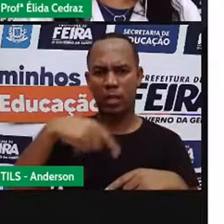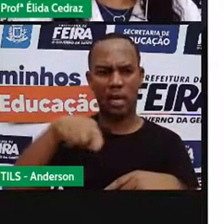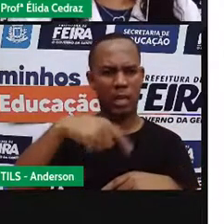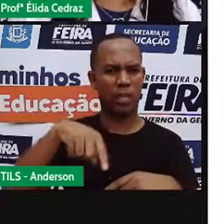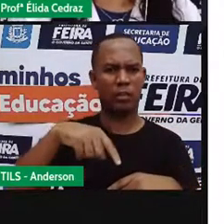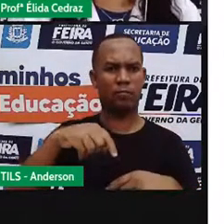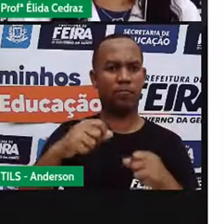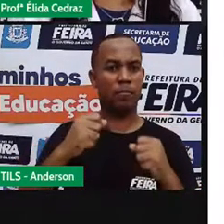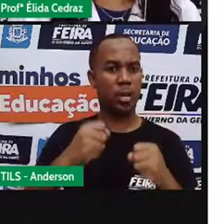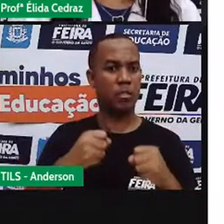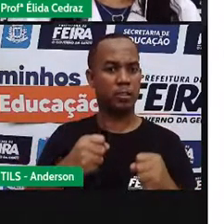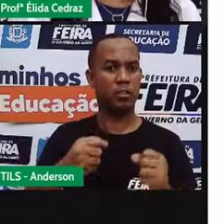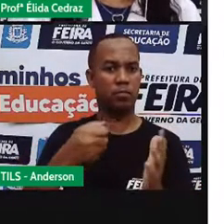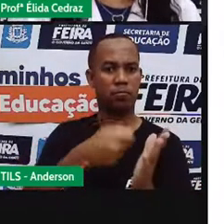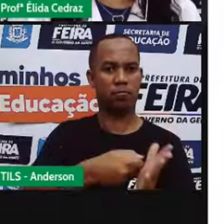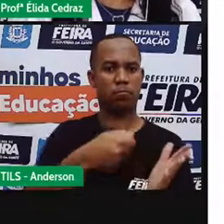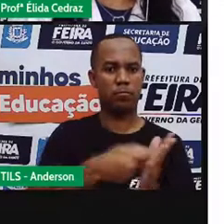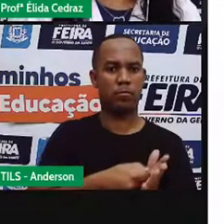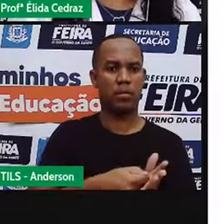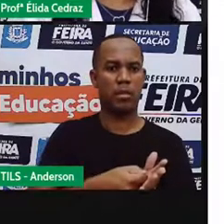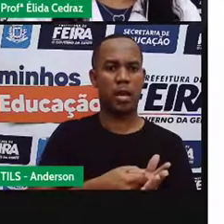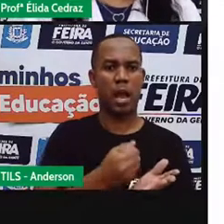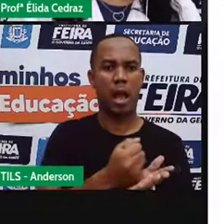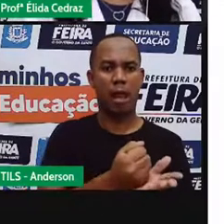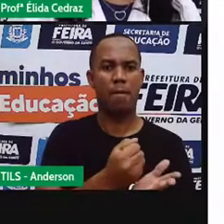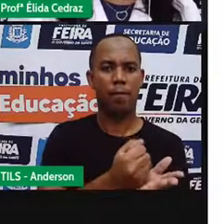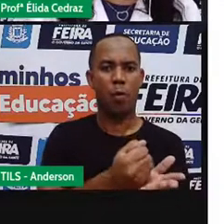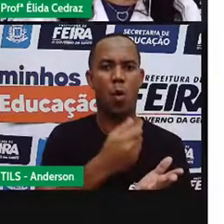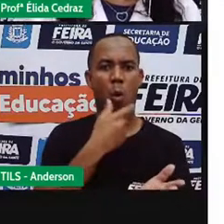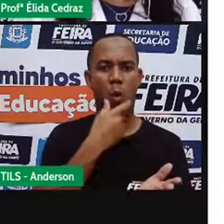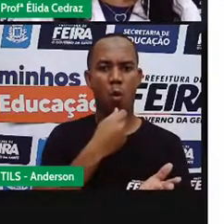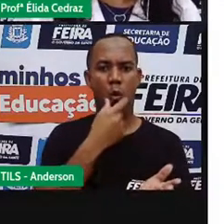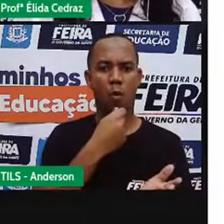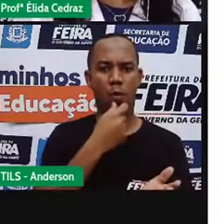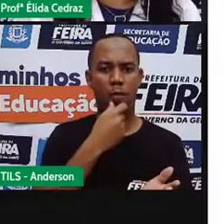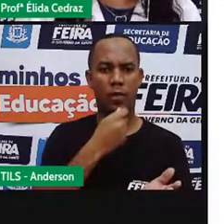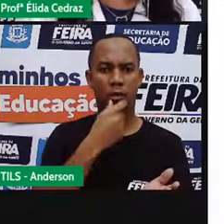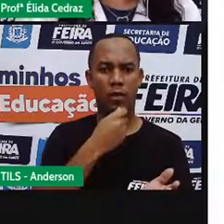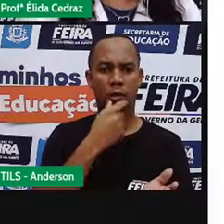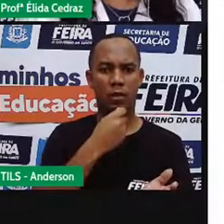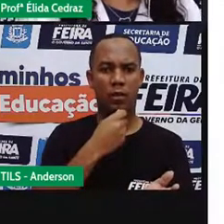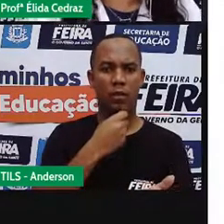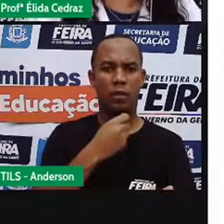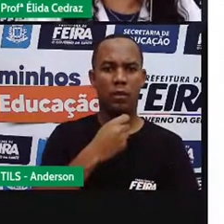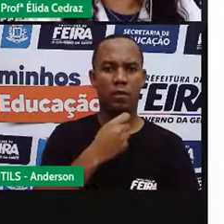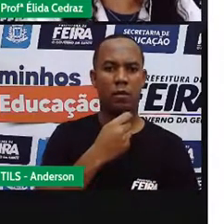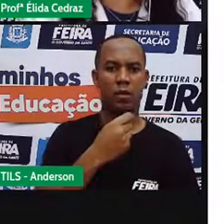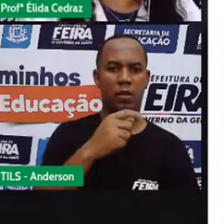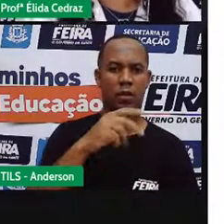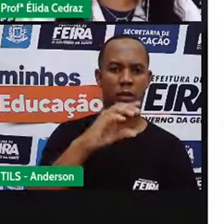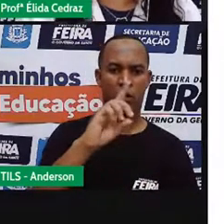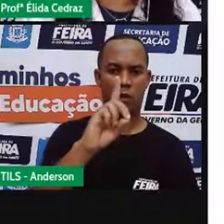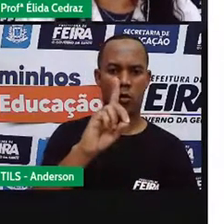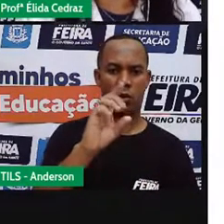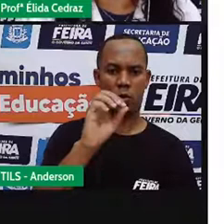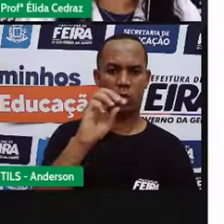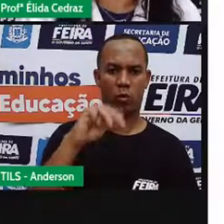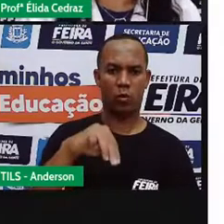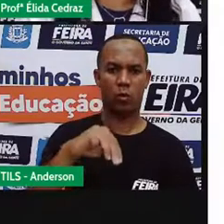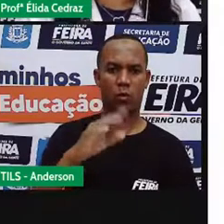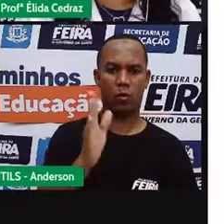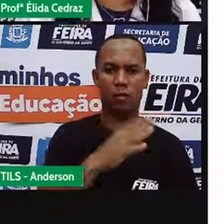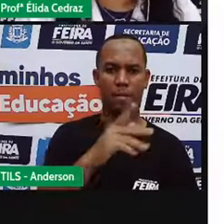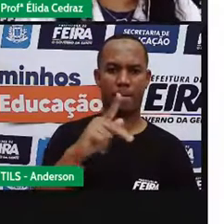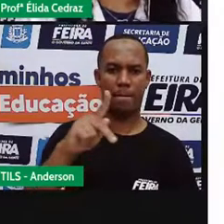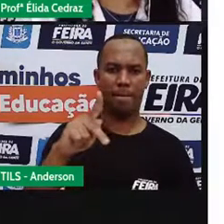terras. Com o apoio de Dom Pedro I, que enviou reforços militares do Lorde Cochrane e Pierre